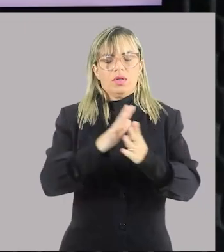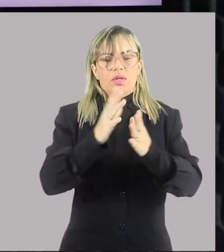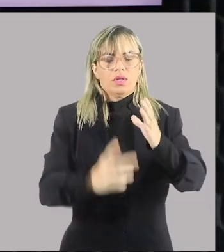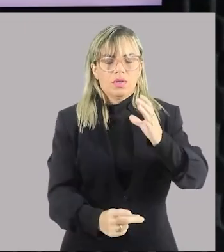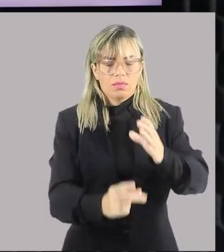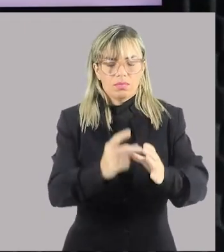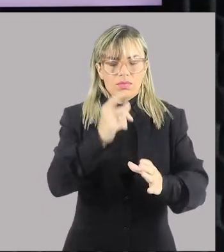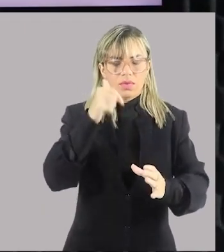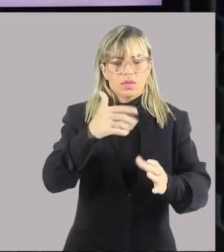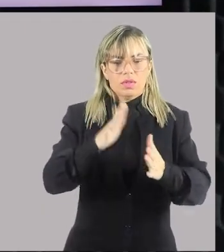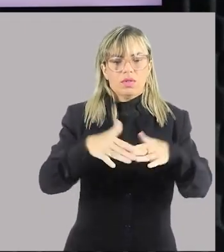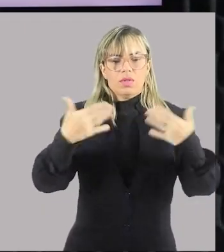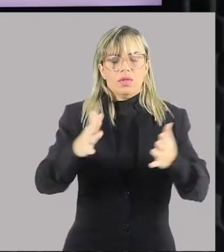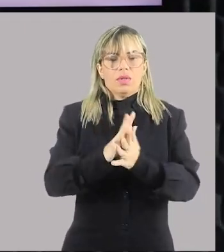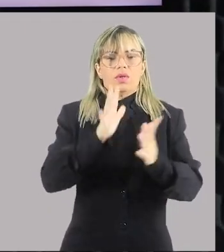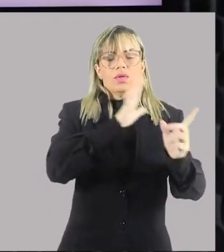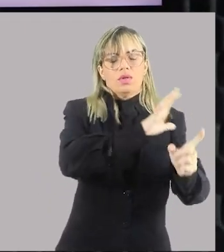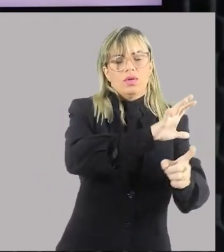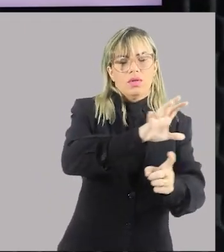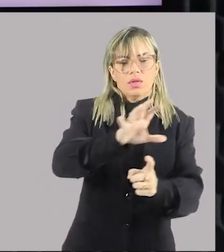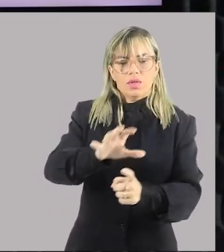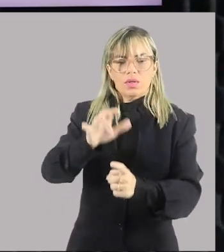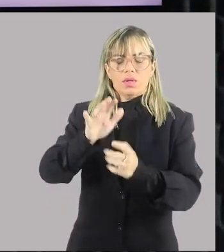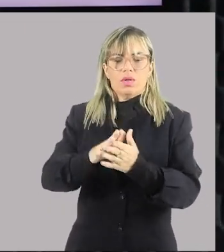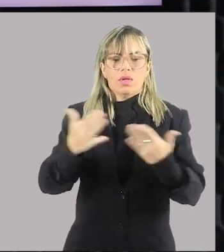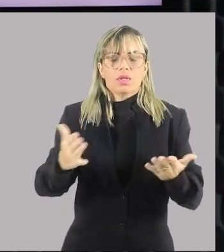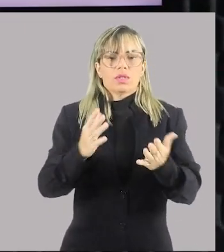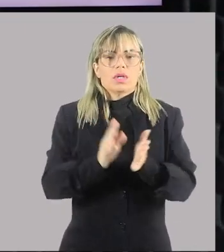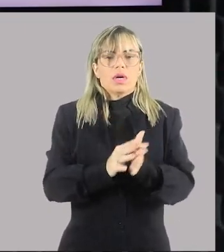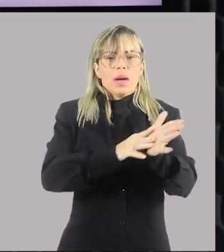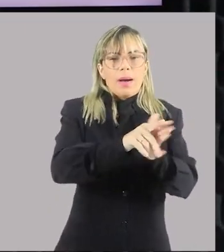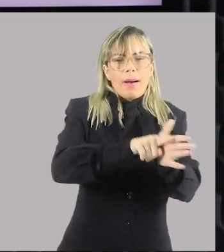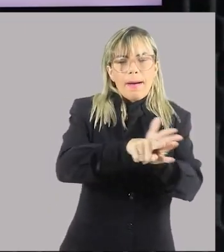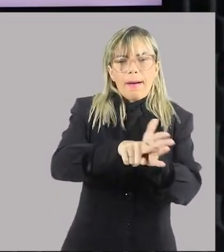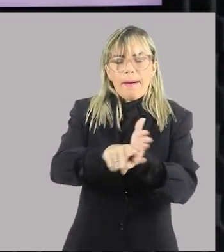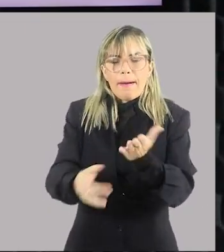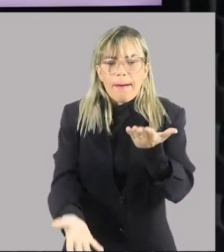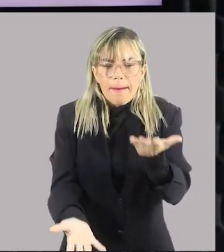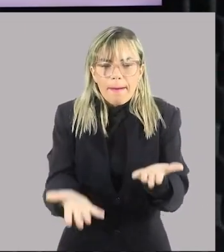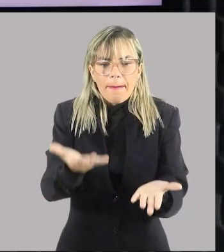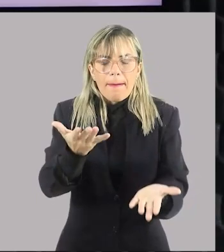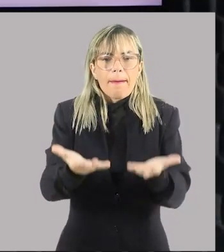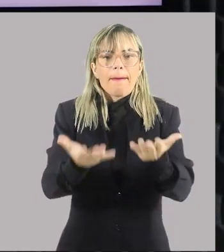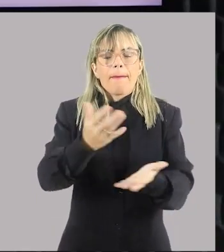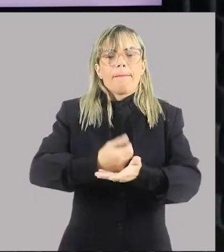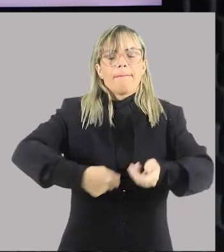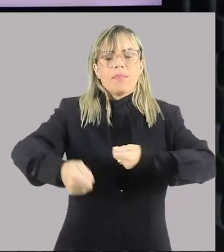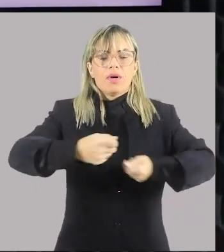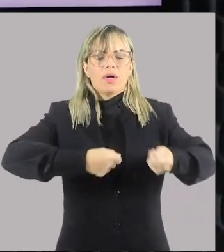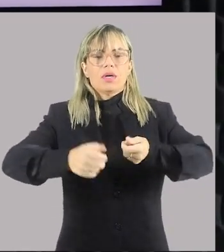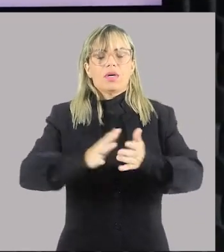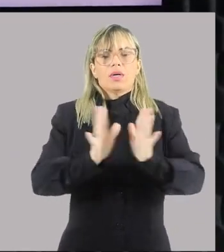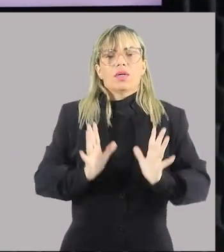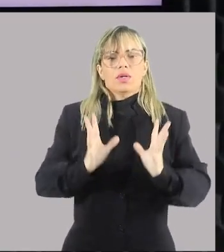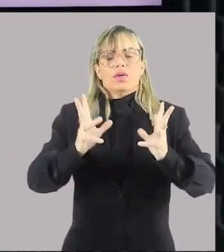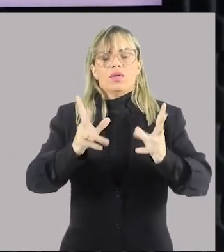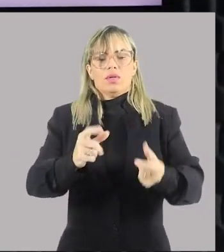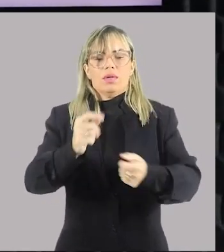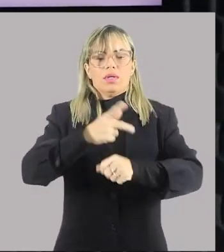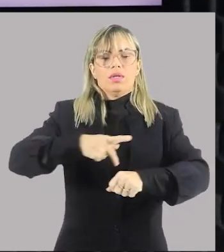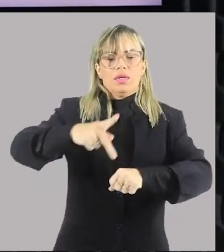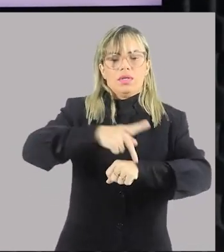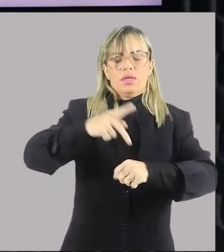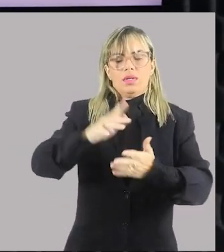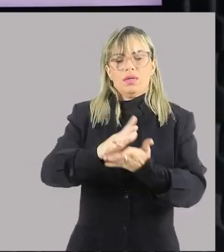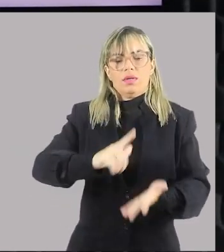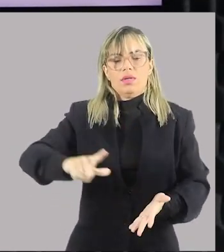capitalismo, isso vai influenciar bastante na balança comercial, que todo e qualquer país possui. Uma